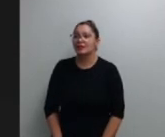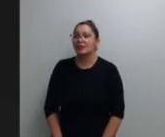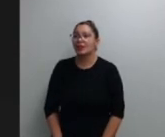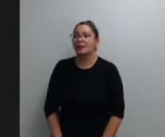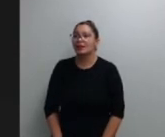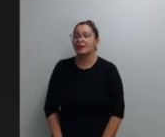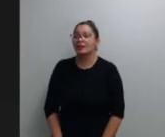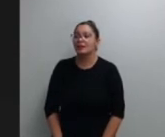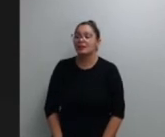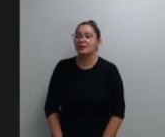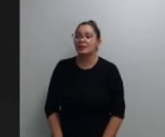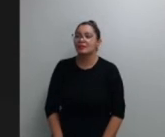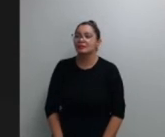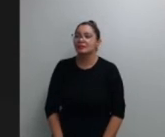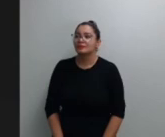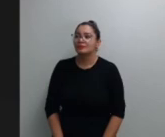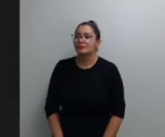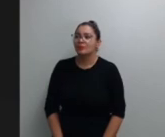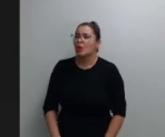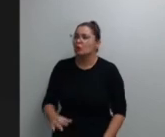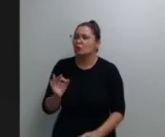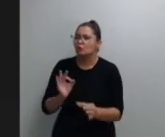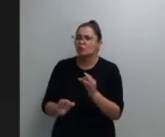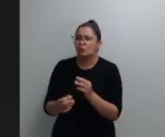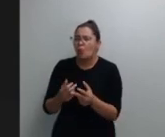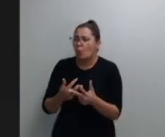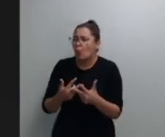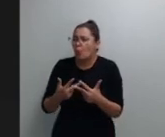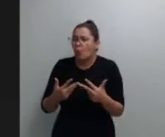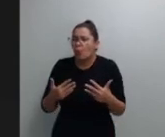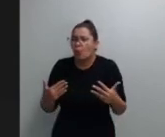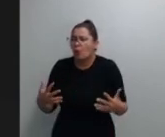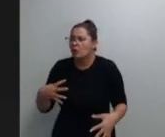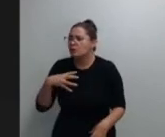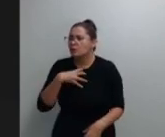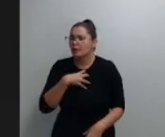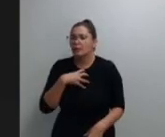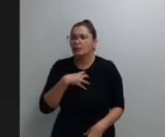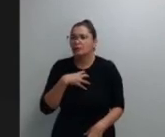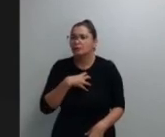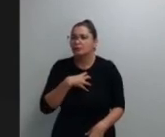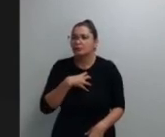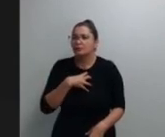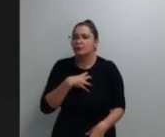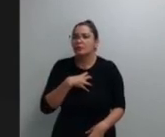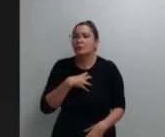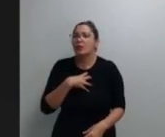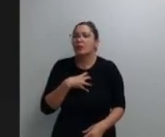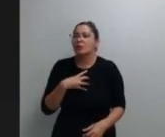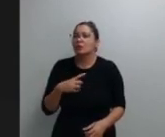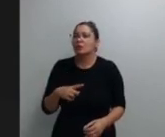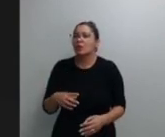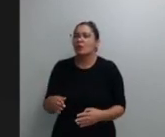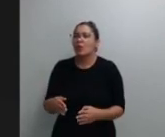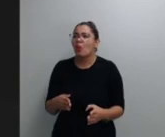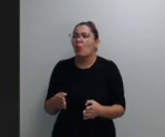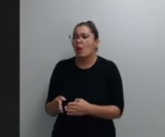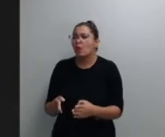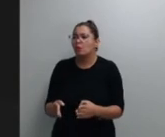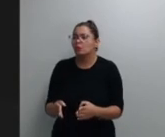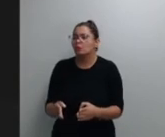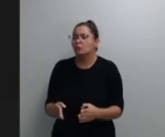aquele caso até que a gente já julgou muito da Bahia no que diz respeito a questão de um prazo decadencial em face da